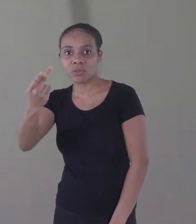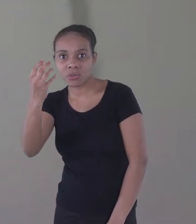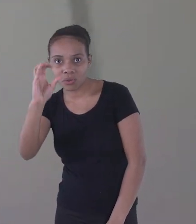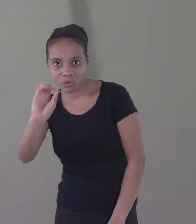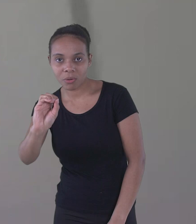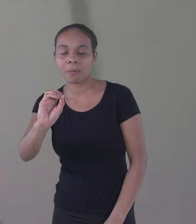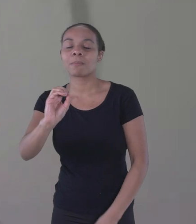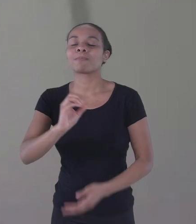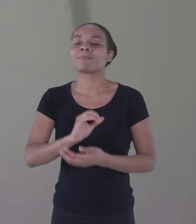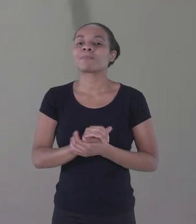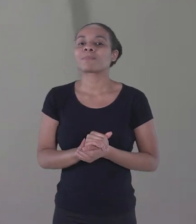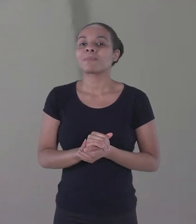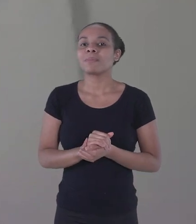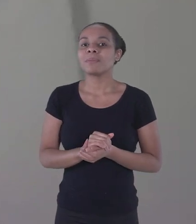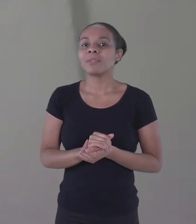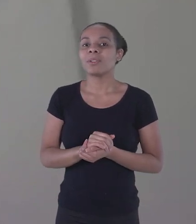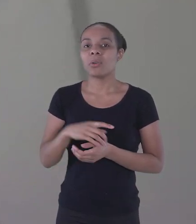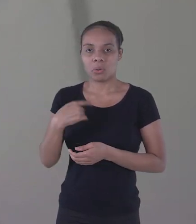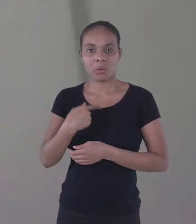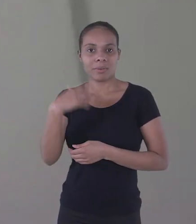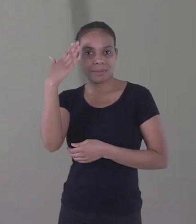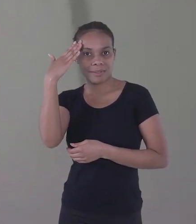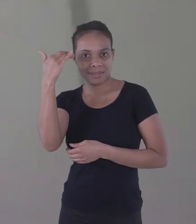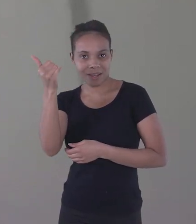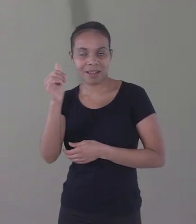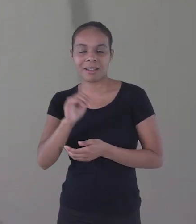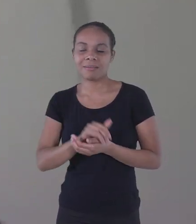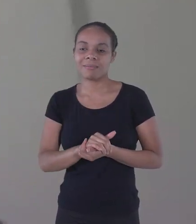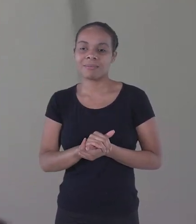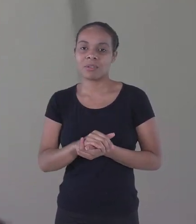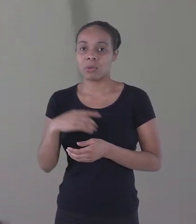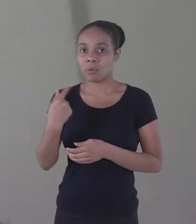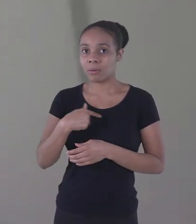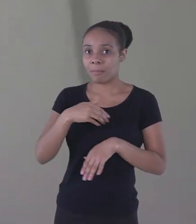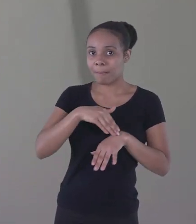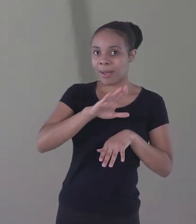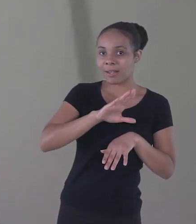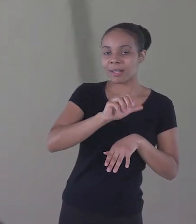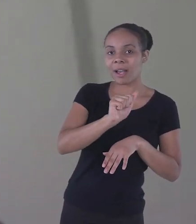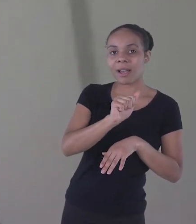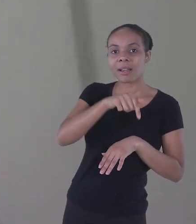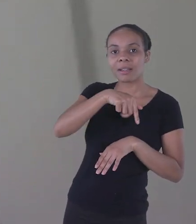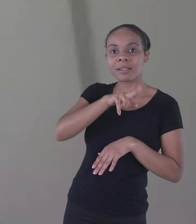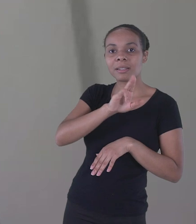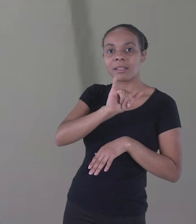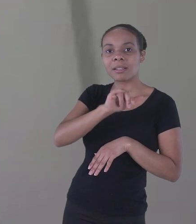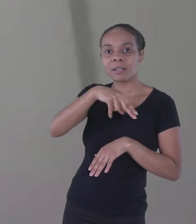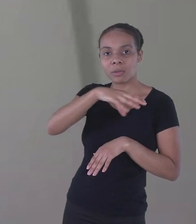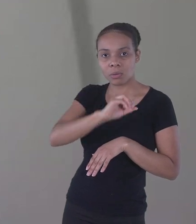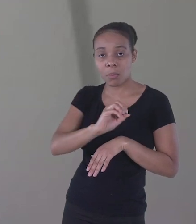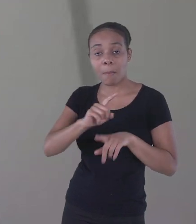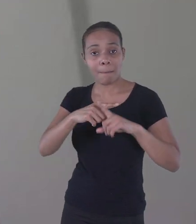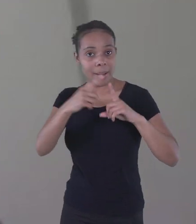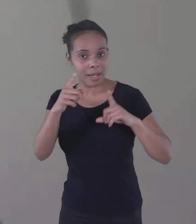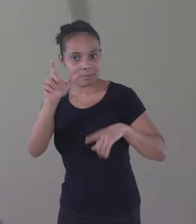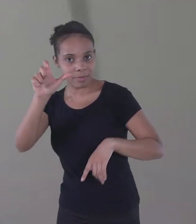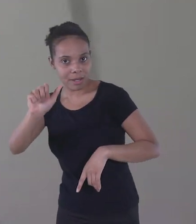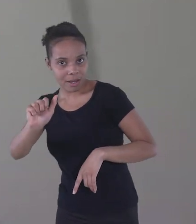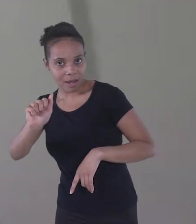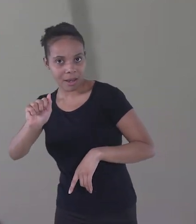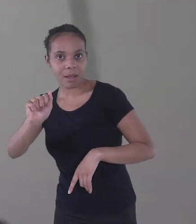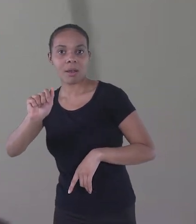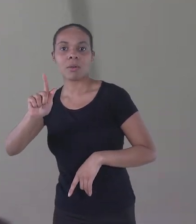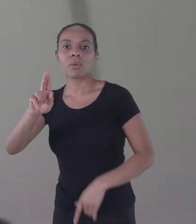citar tanto Santo Agostinho, a gente é mais Tomás de Aquino, mas o fato é que Santo Agostinho dizia que a